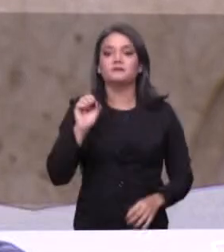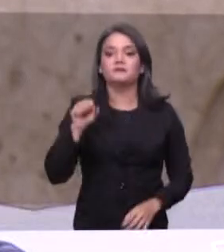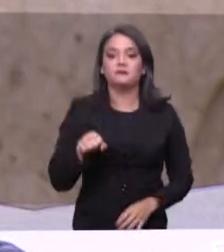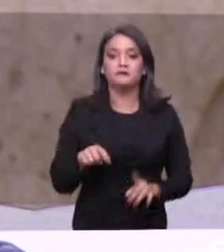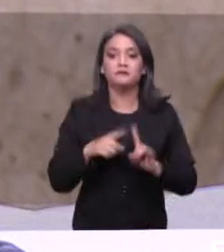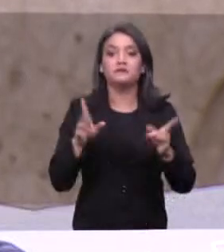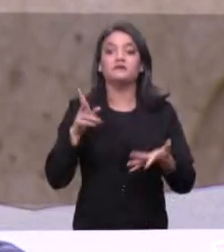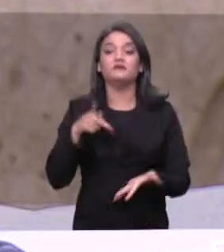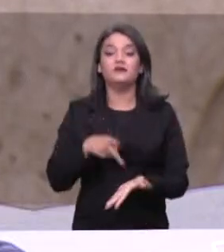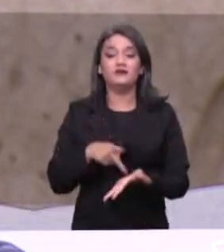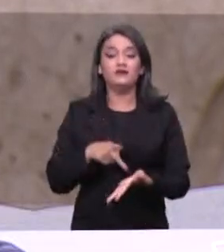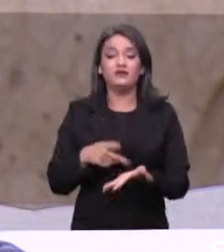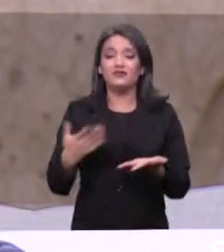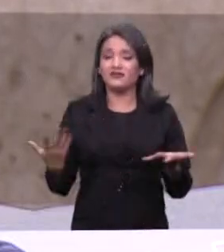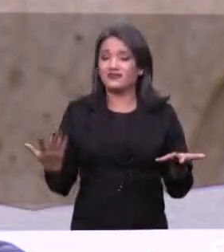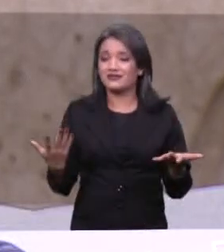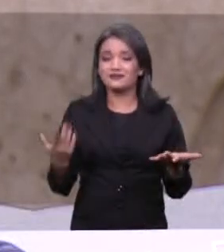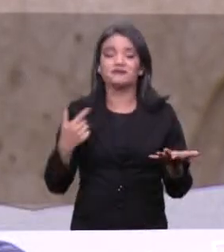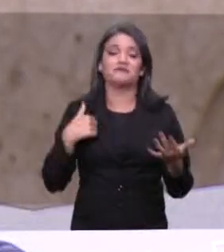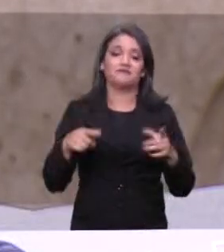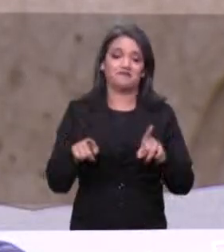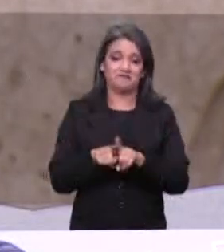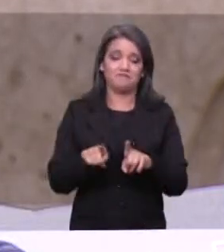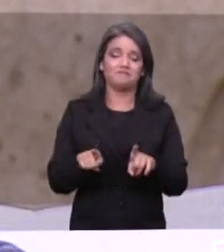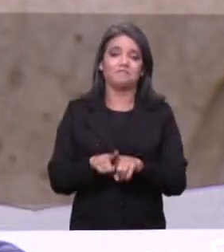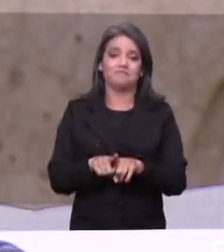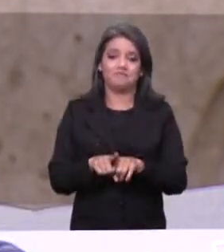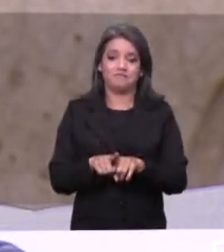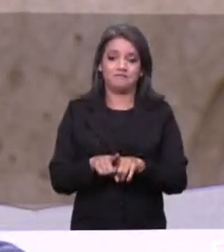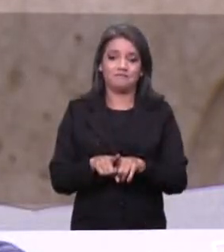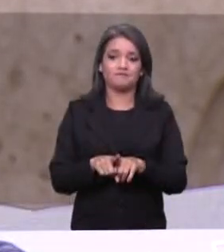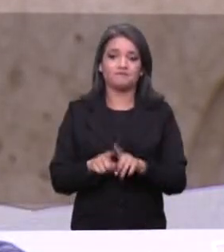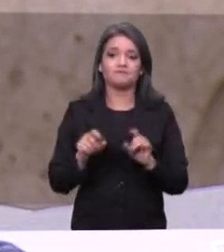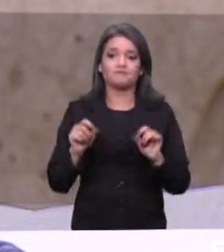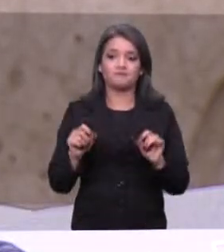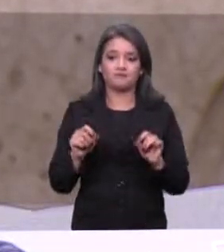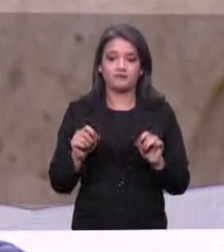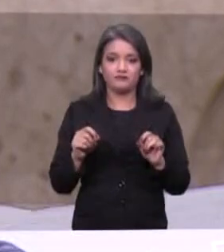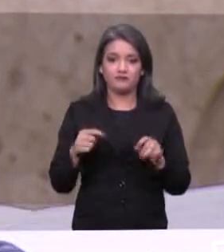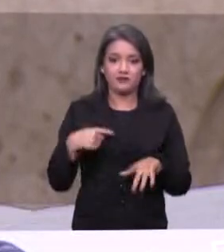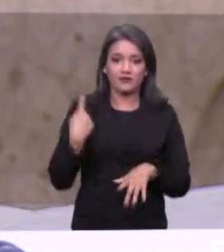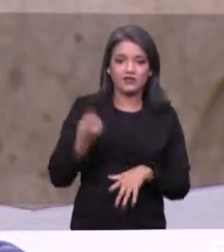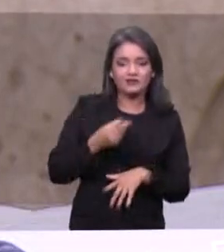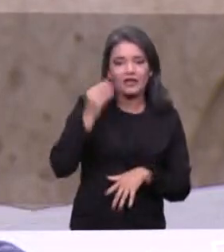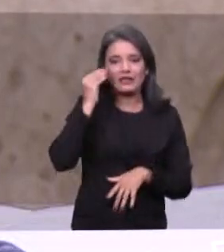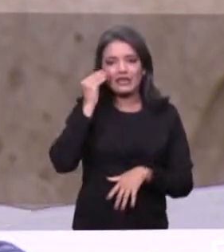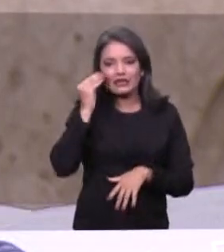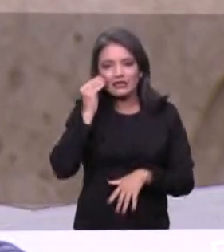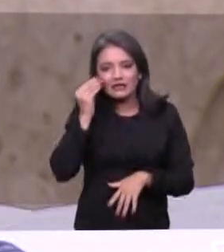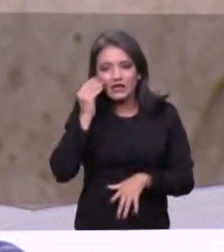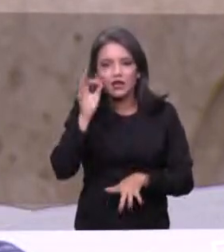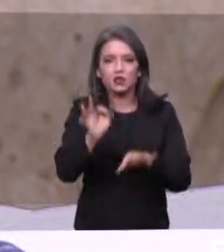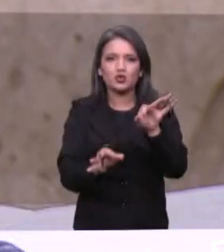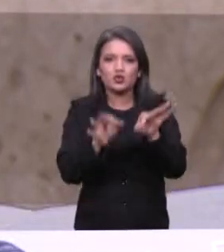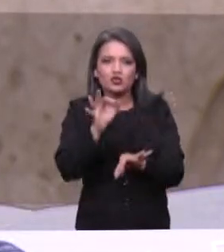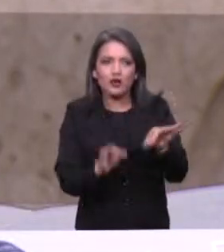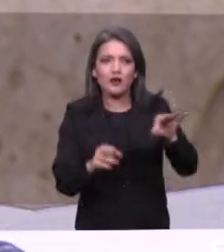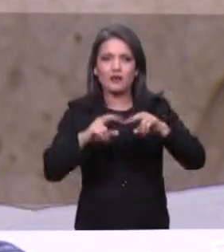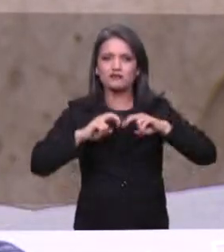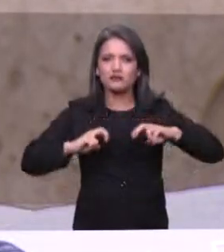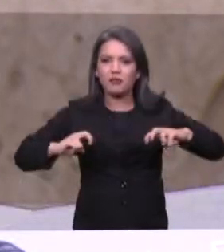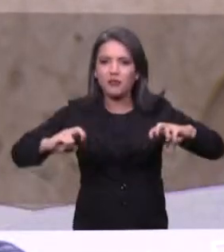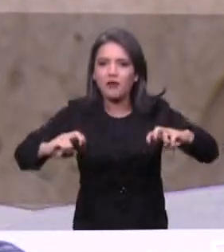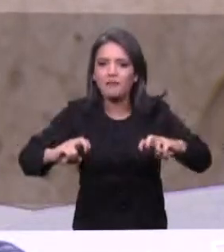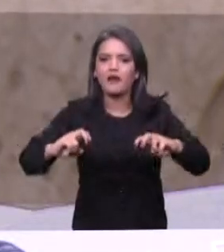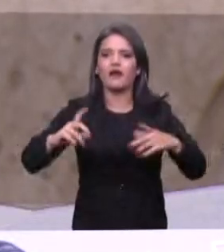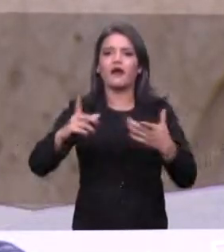na verdade, eu também, eu louvo, acho que a nossa tentativa de julgamento per curia, um julgamento colegiado, de